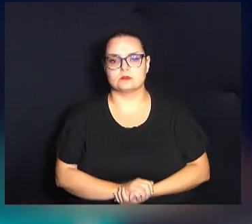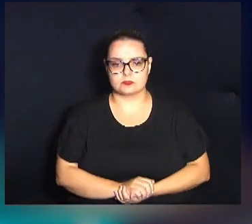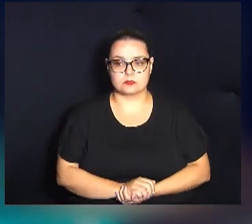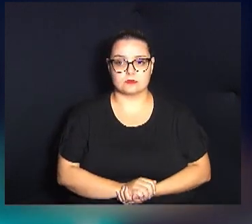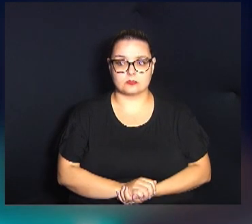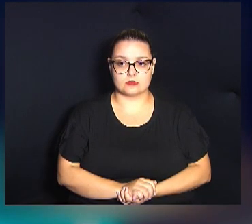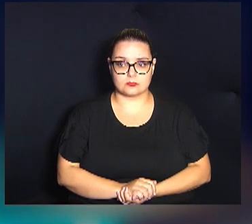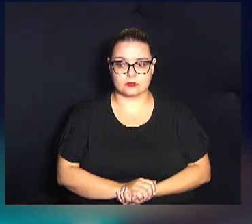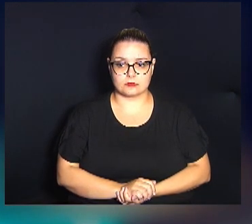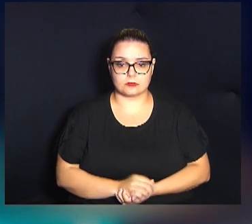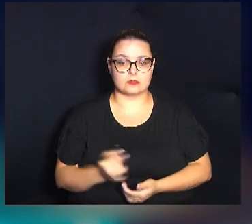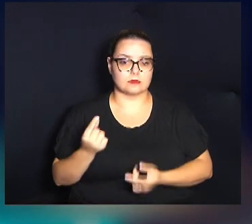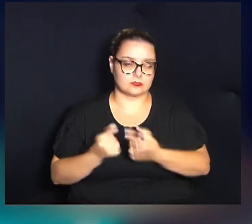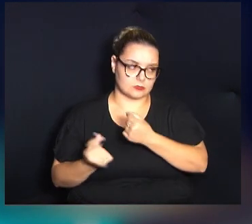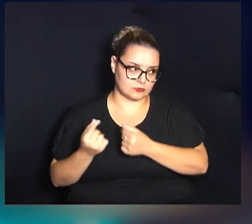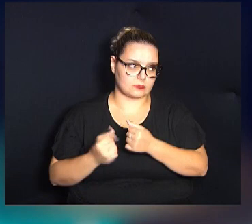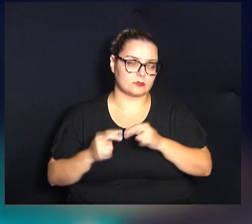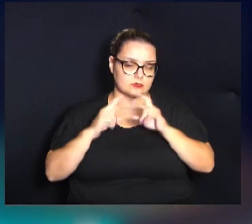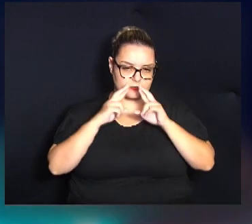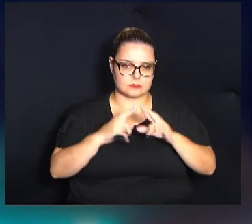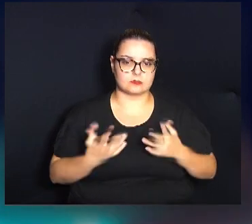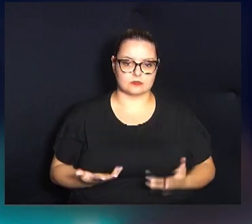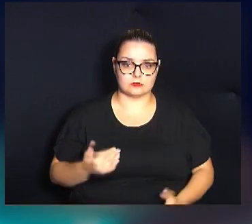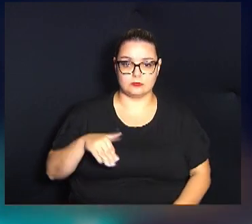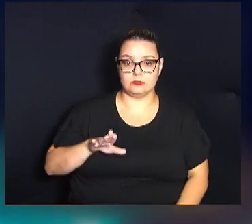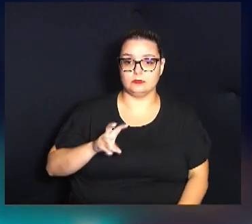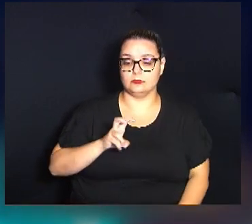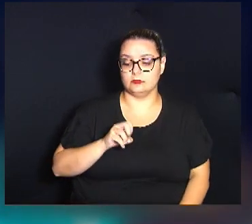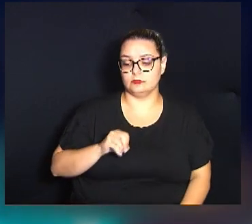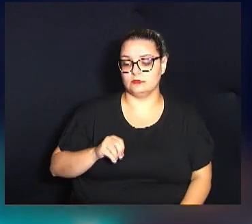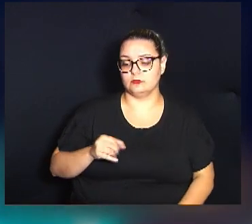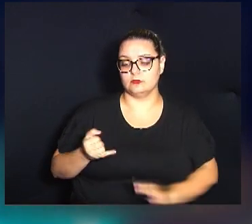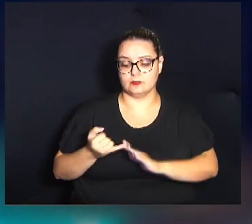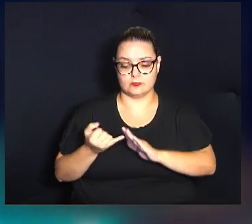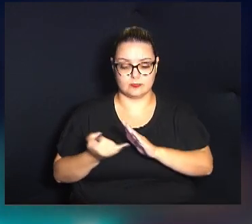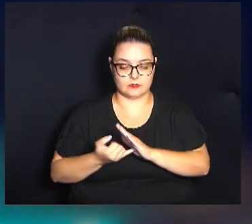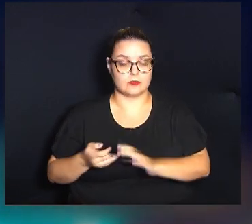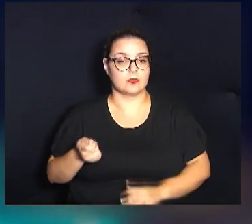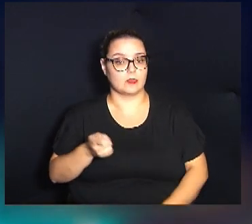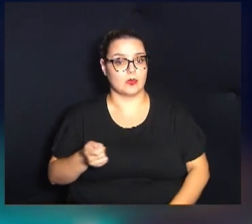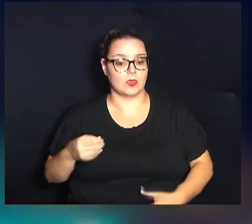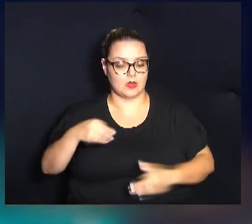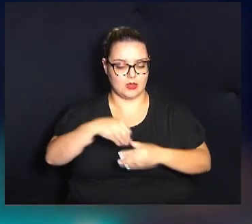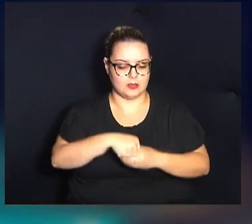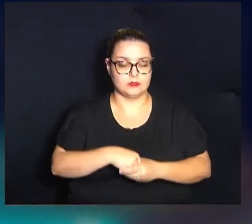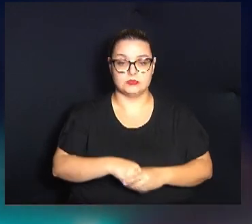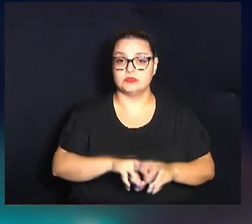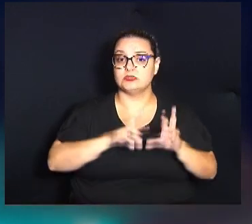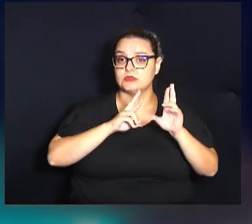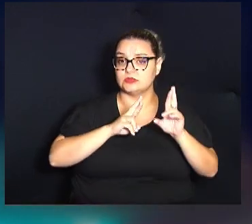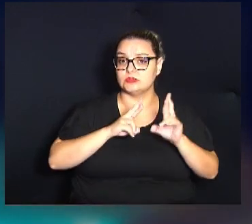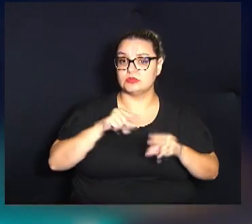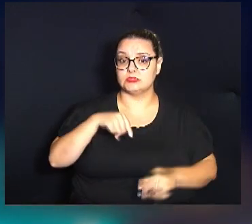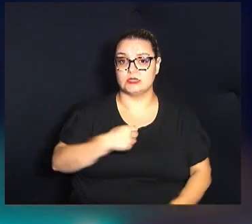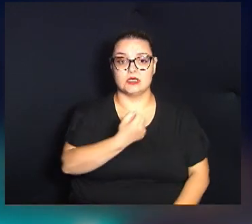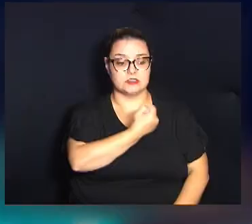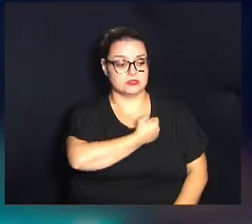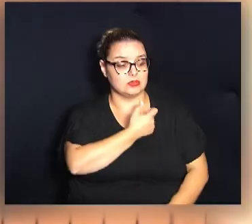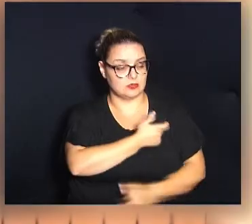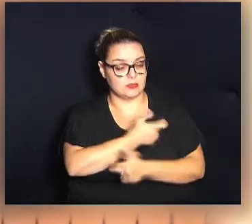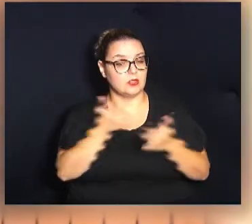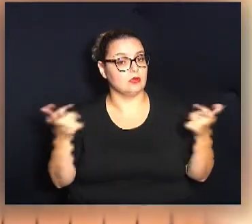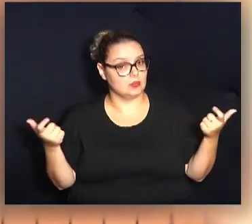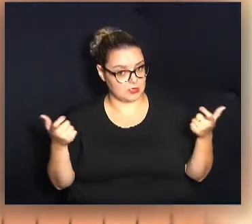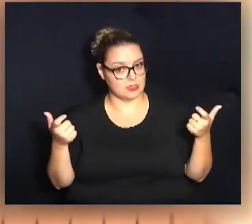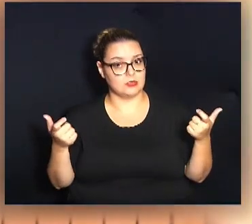importante na economia. Atualmente, são mais de 50 entidades associadas e a expectativa é de que esse número aumente